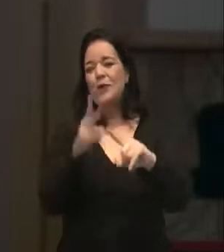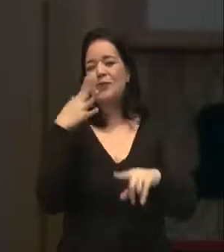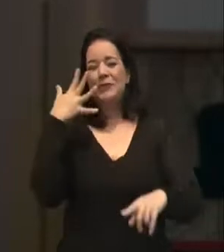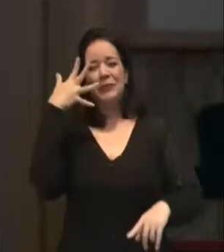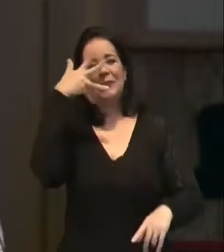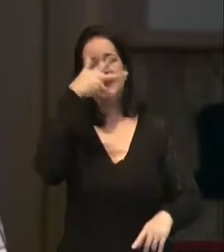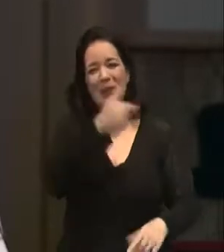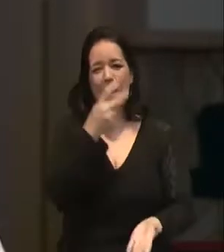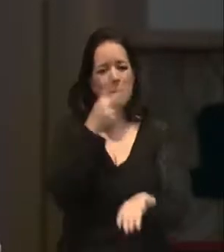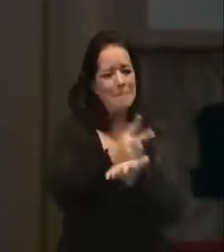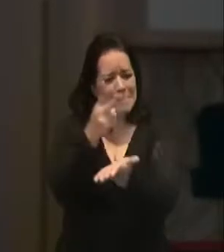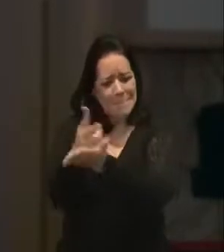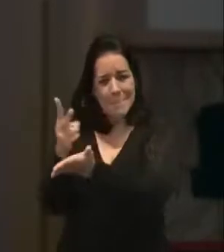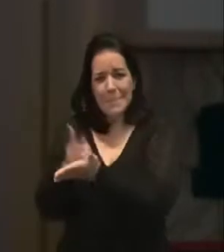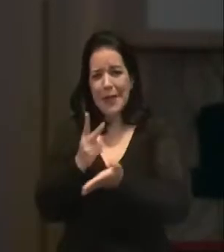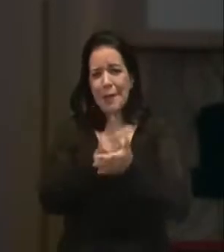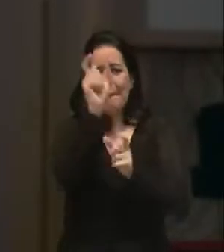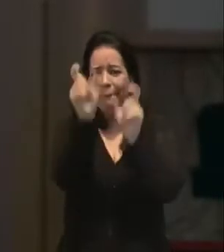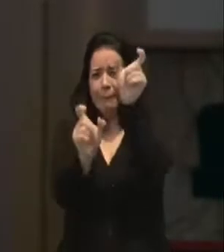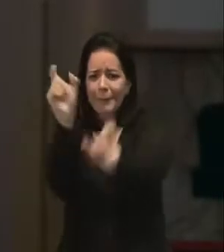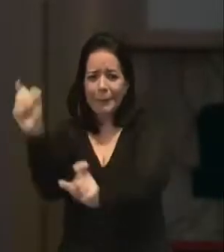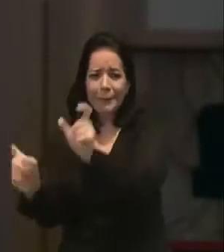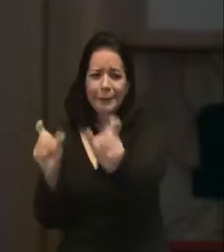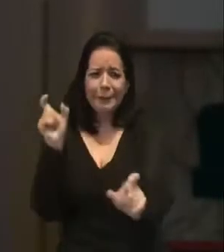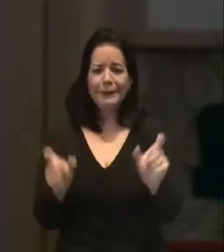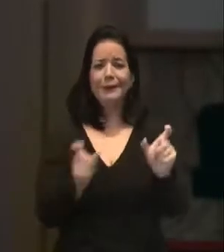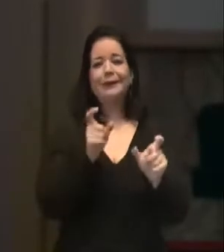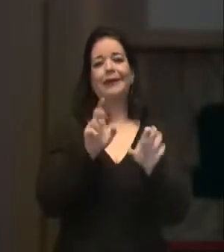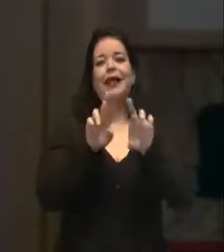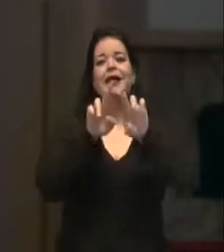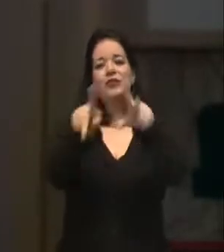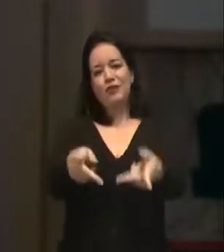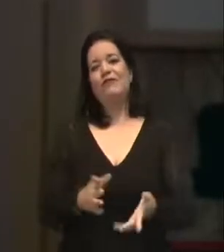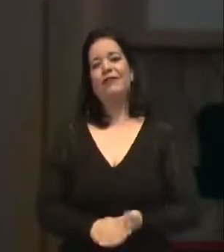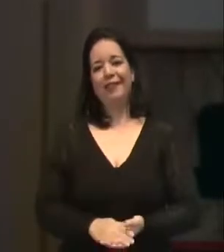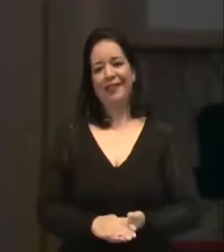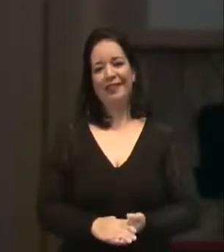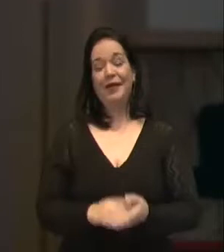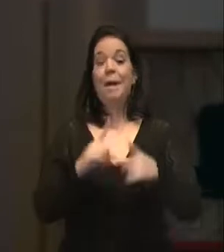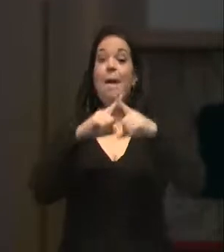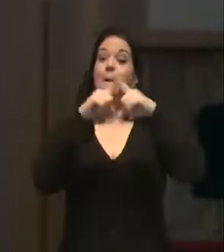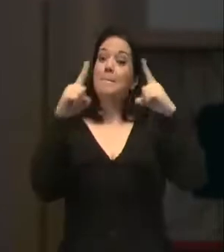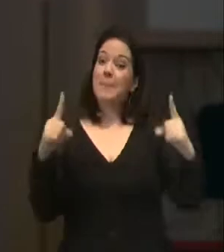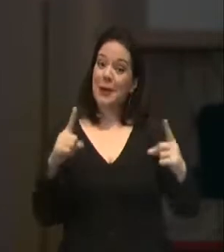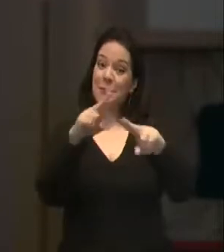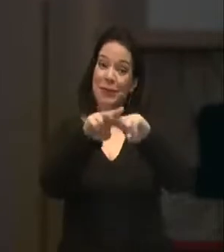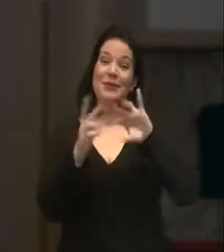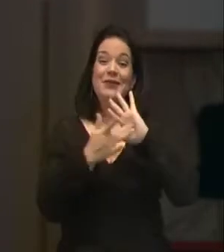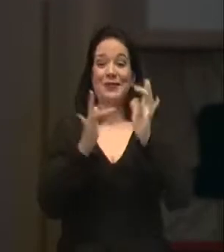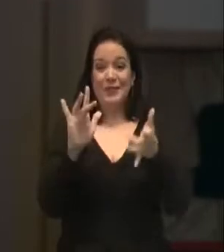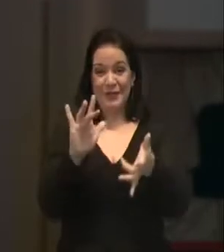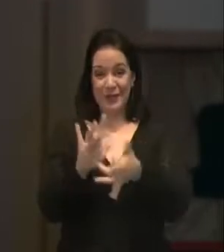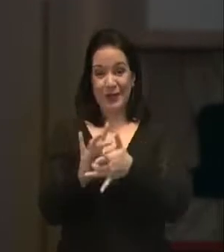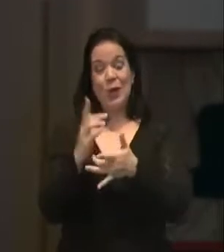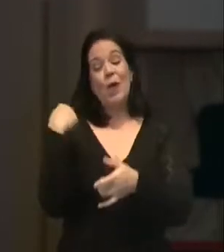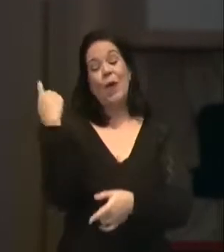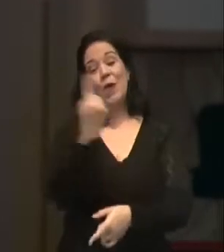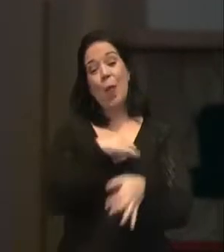Conquanto nós sejamos tão diferentes, em Cristo nós nos tornamos